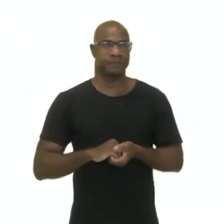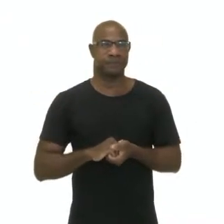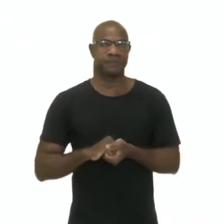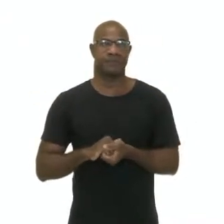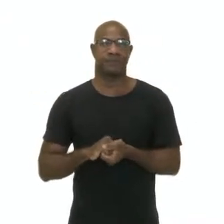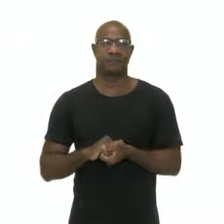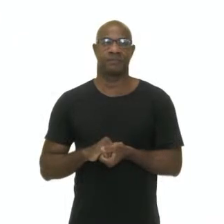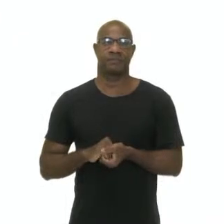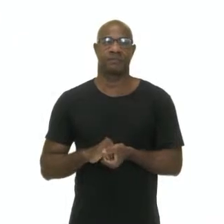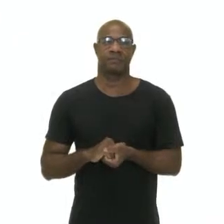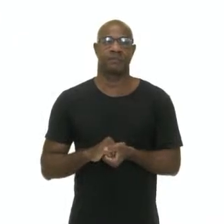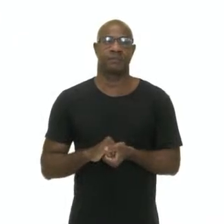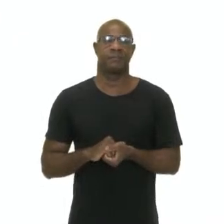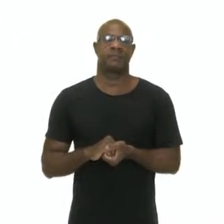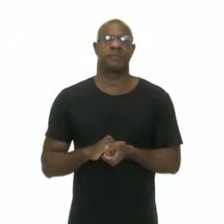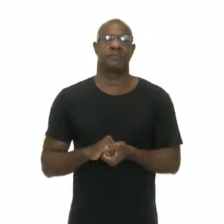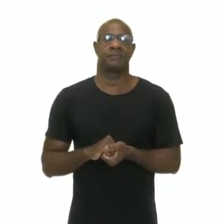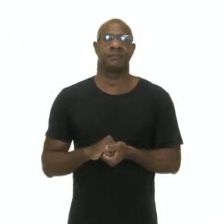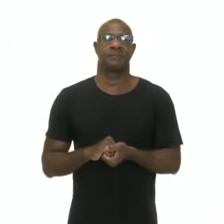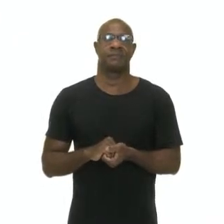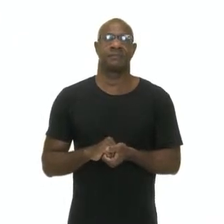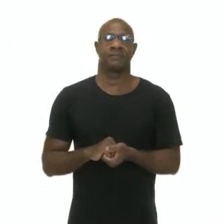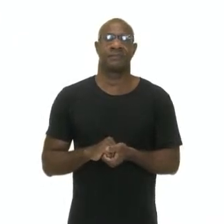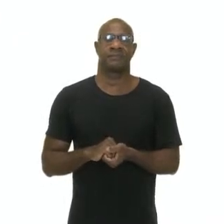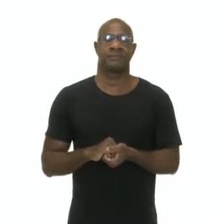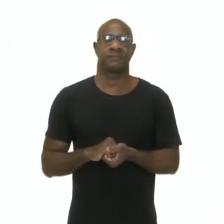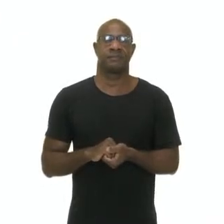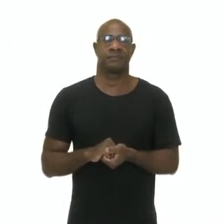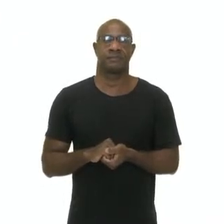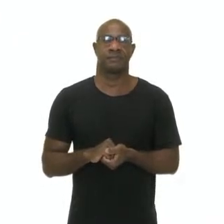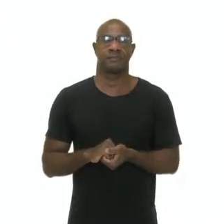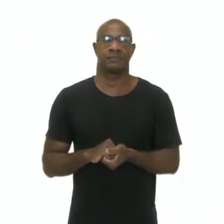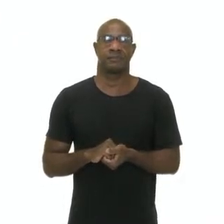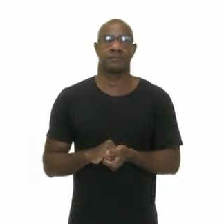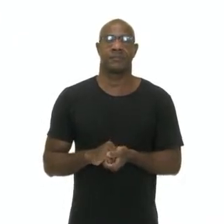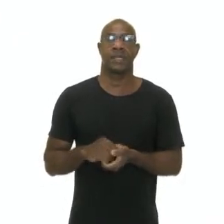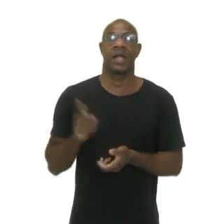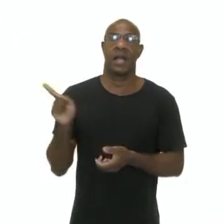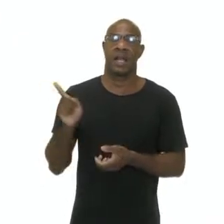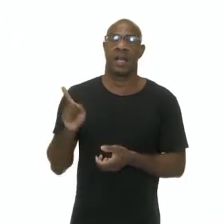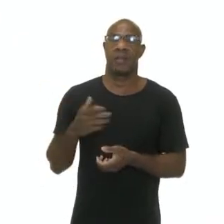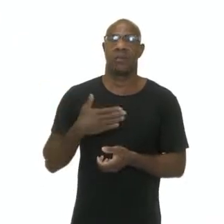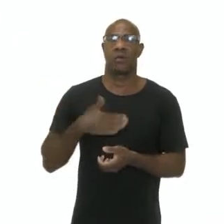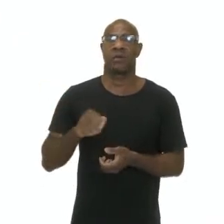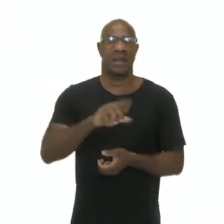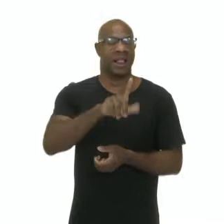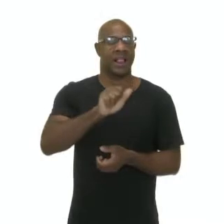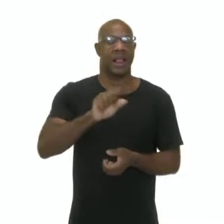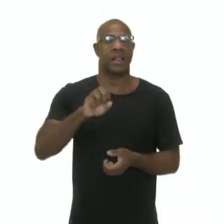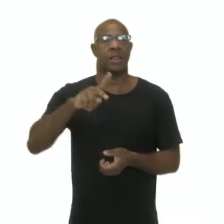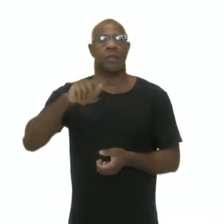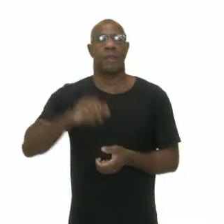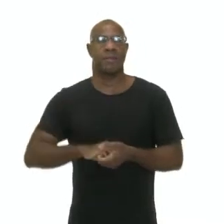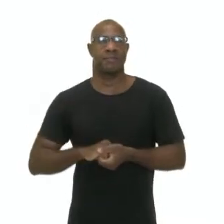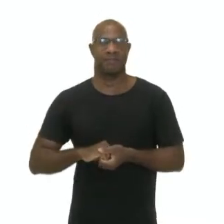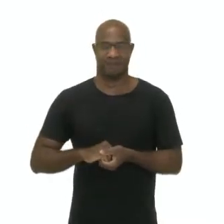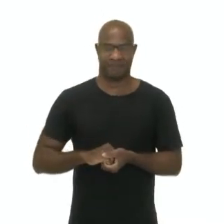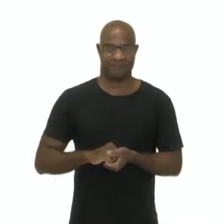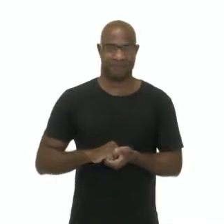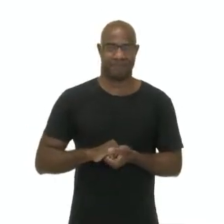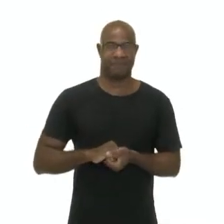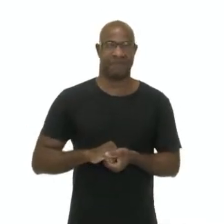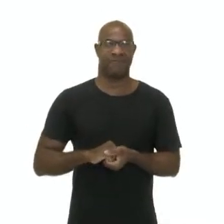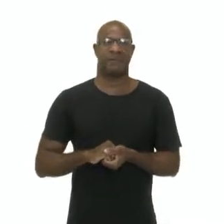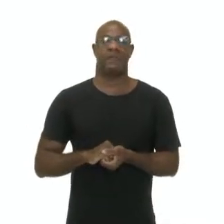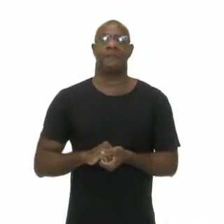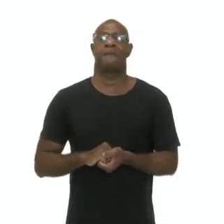estão, primeiro de todos, né? La sopa. Ela não gosta, gente. Depois, que me pergunte se quero mais a mi